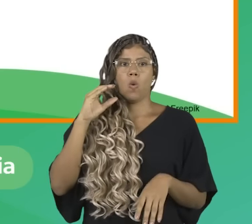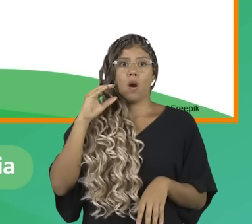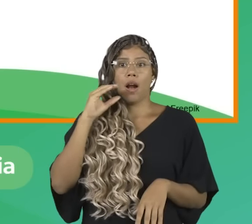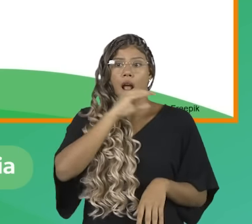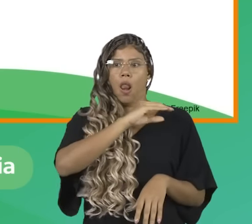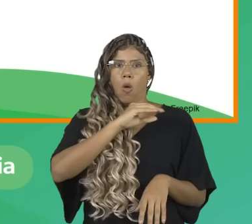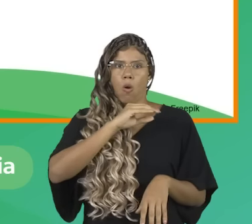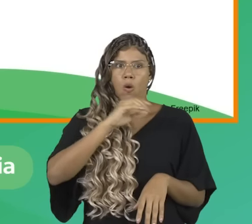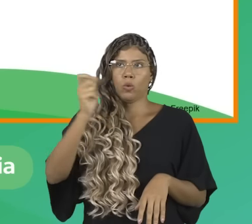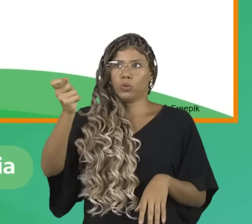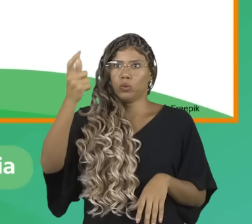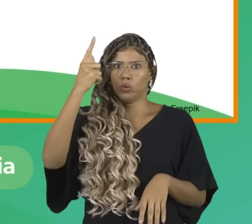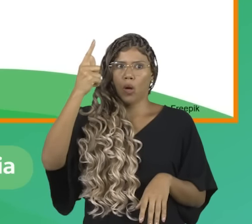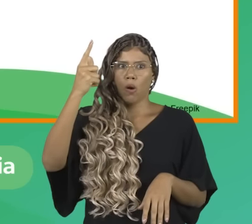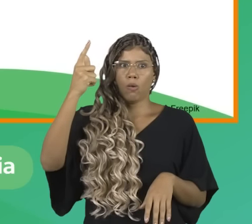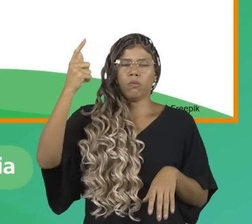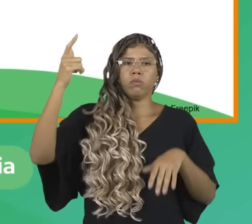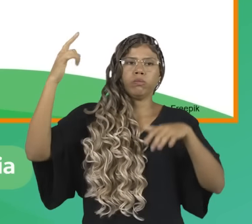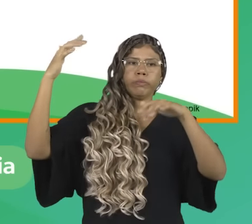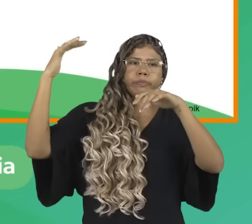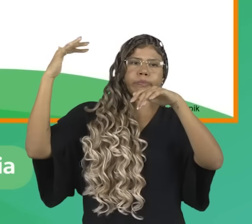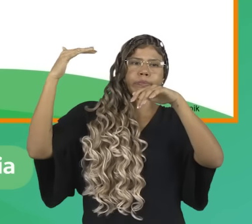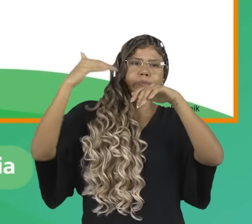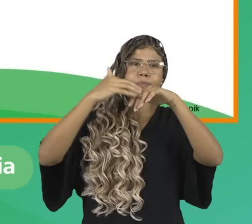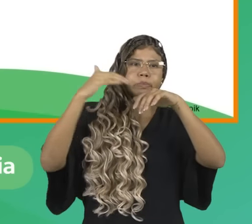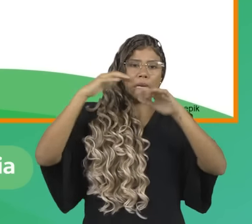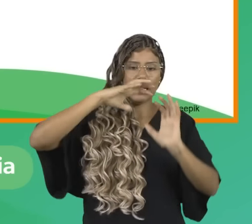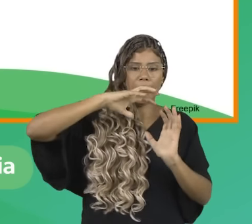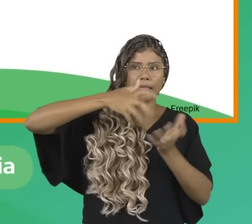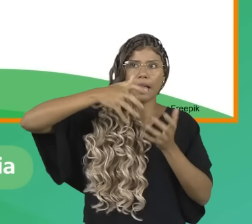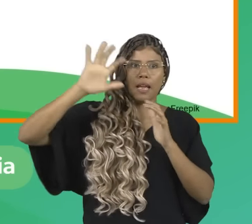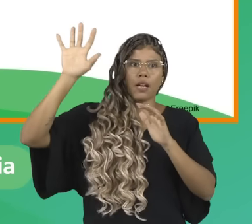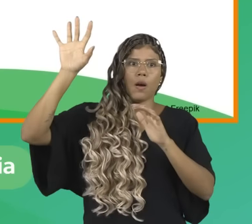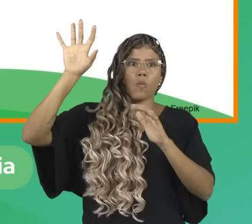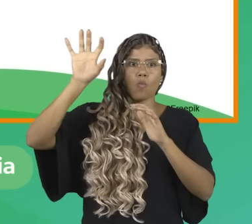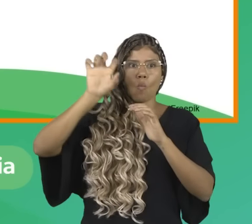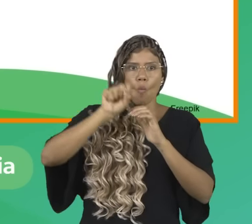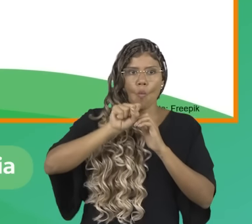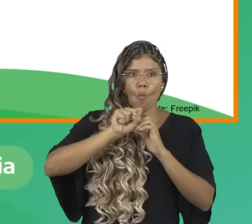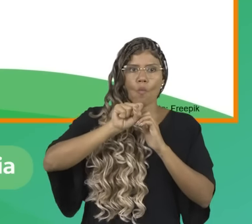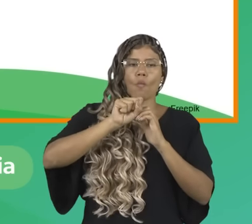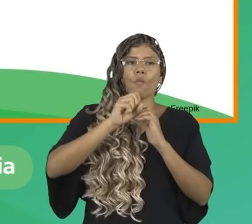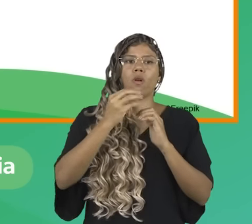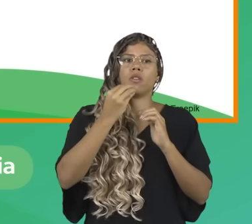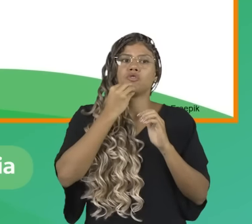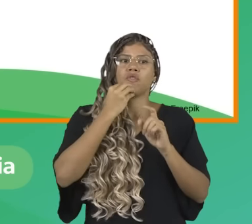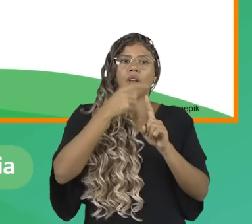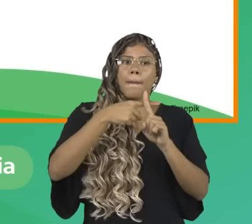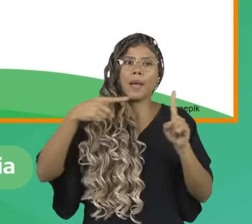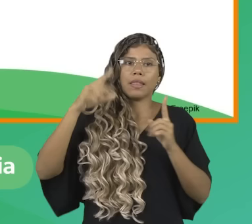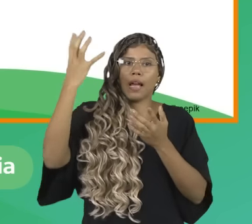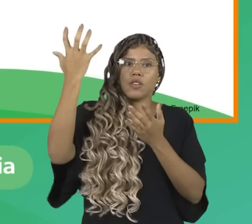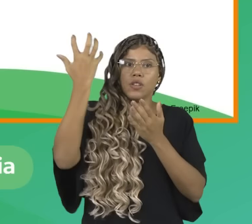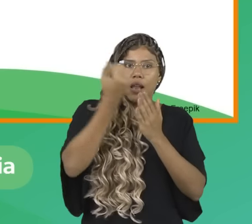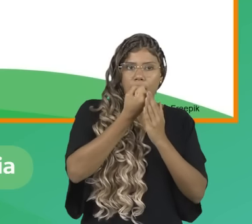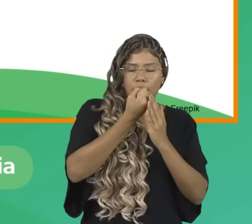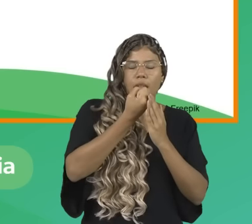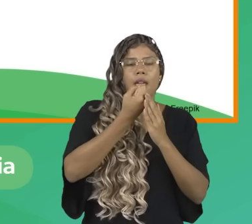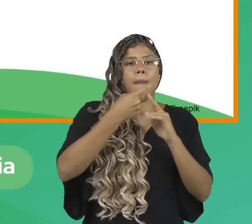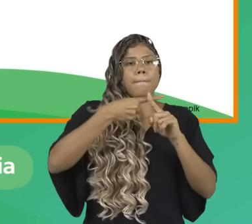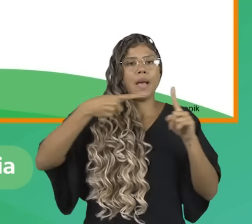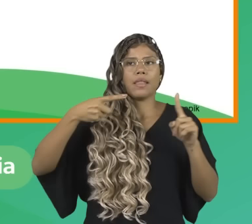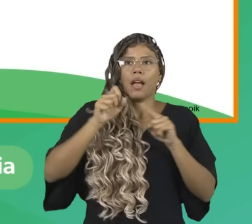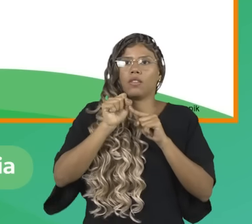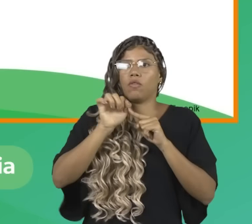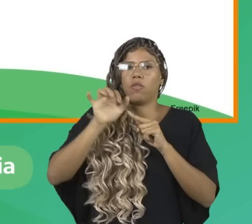bater na Terra, se uma parte se absorvida e outra parte se irradiada de volta, ela fica retida na atmosfera. Se a atmosfera for muito